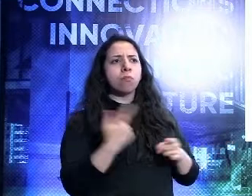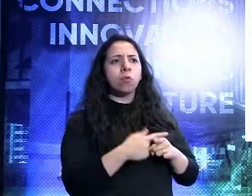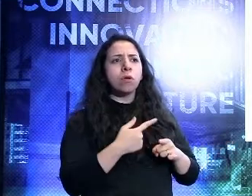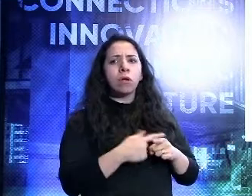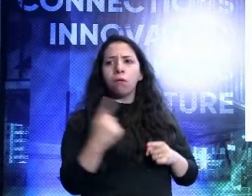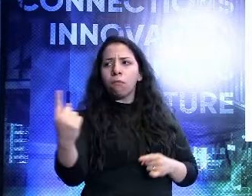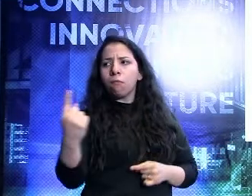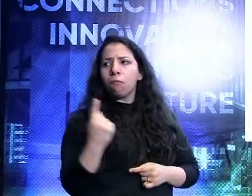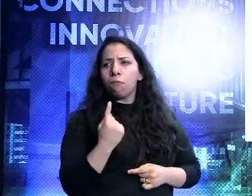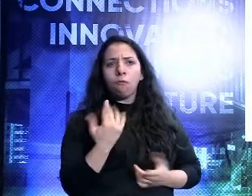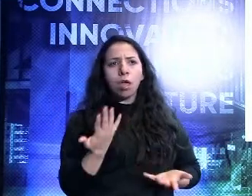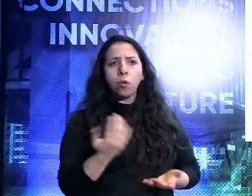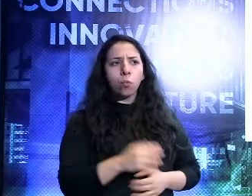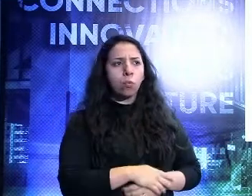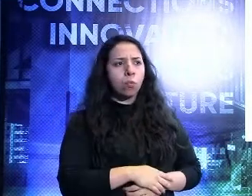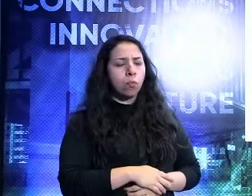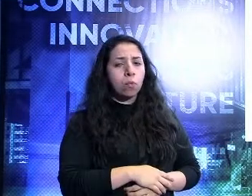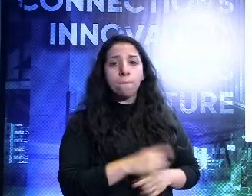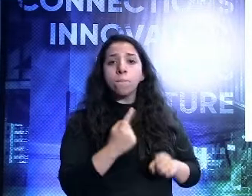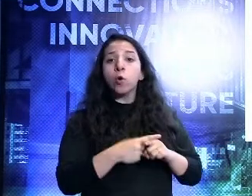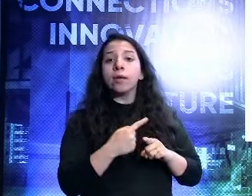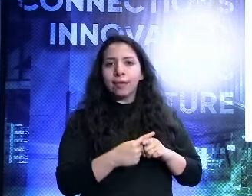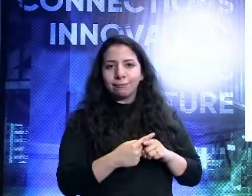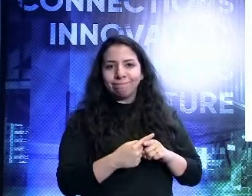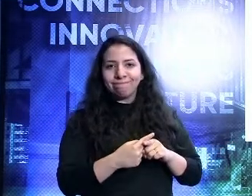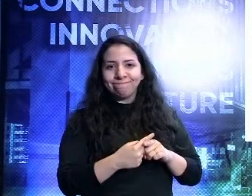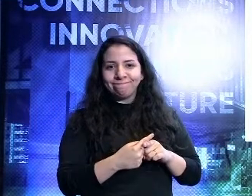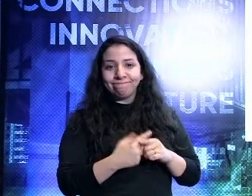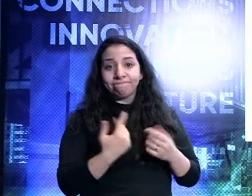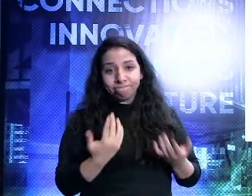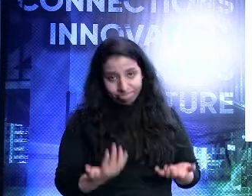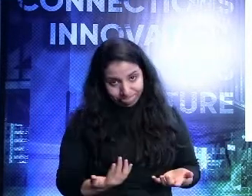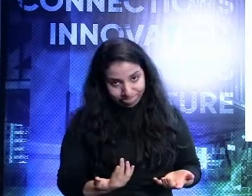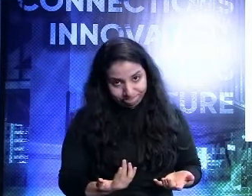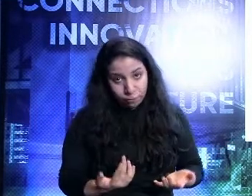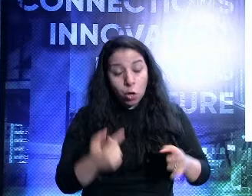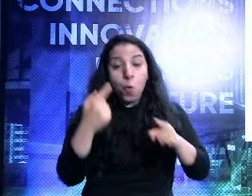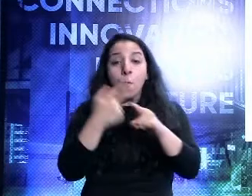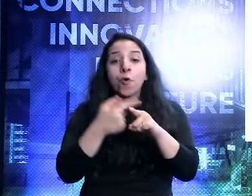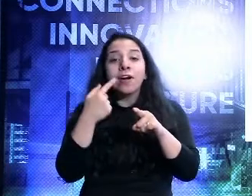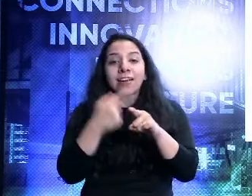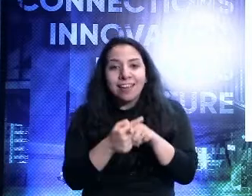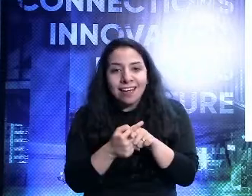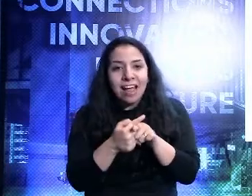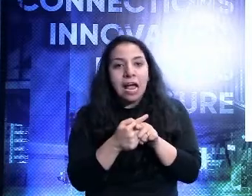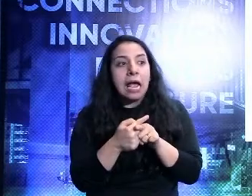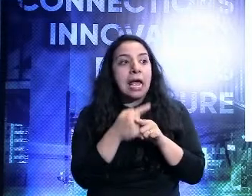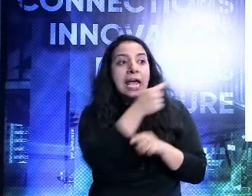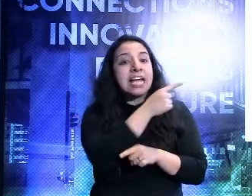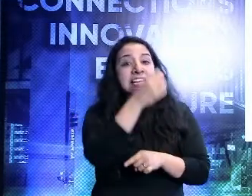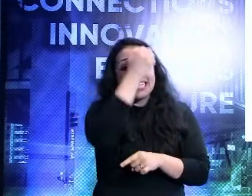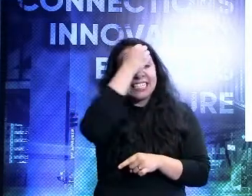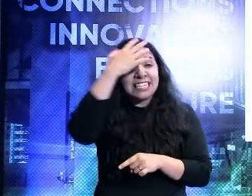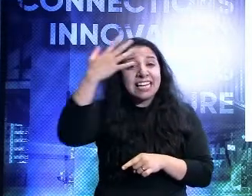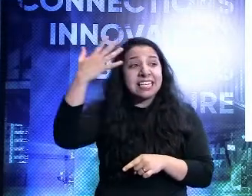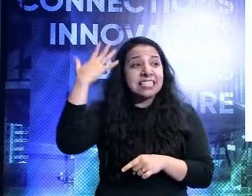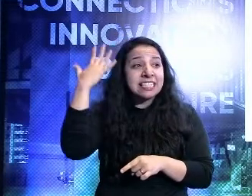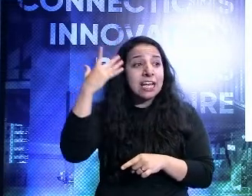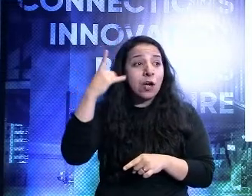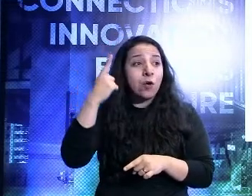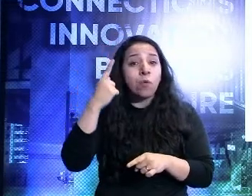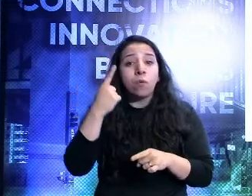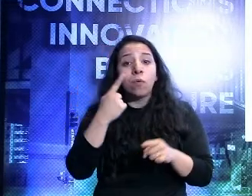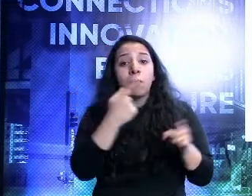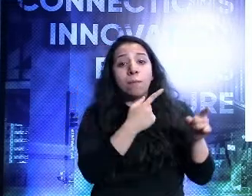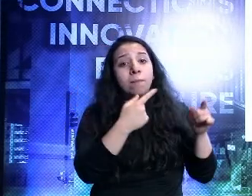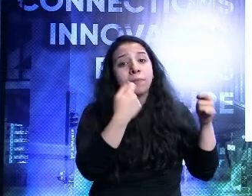Já pararam para pensar? Isso, gente, geralmente acontece porque se esquece do primeiro princípio do Lean Thinking,